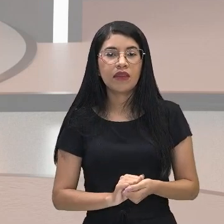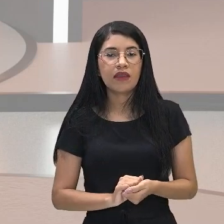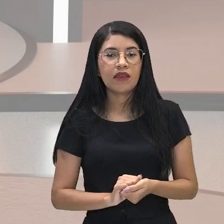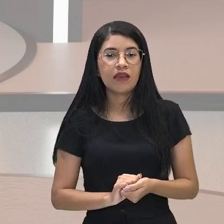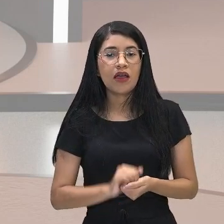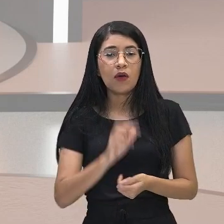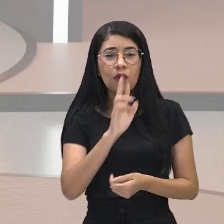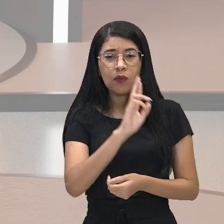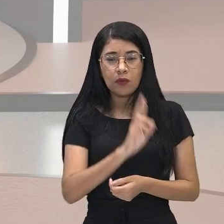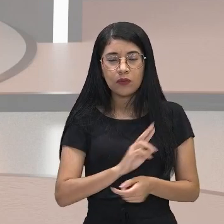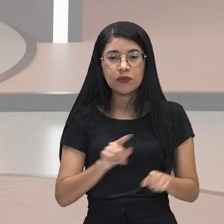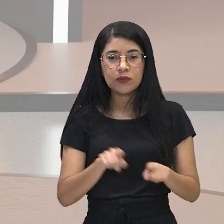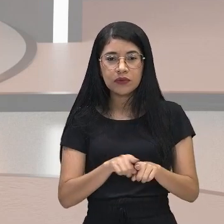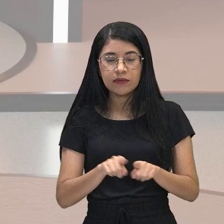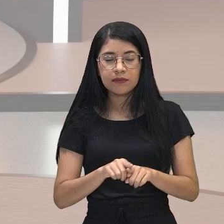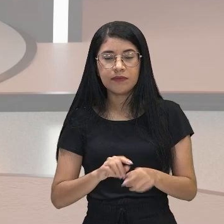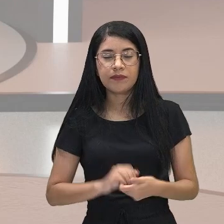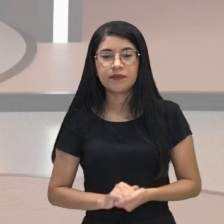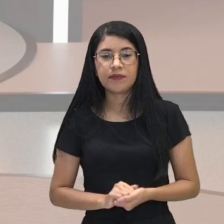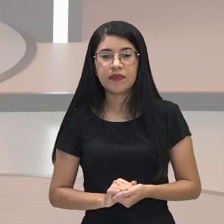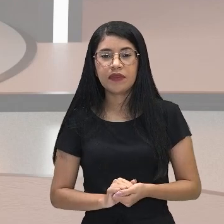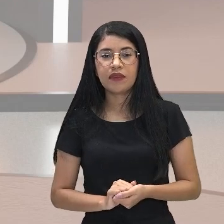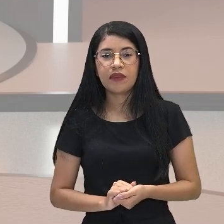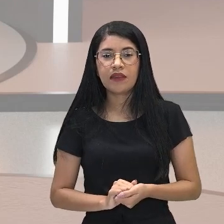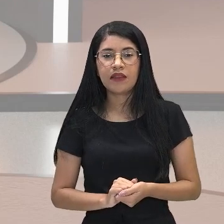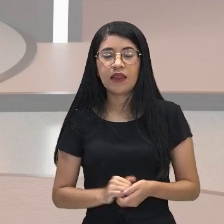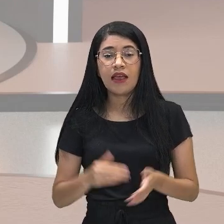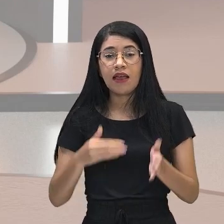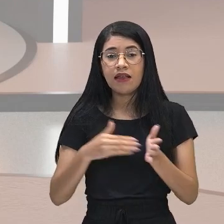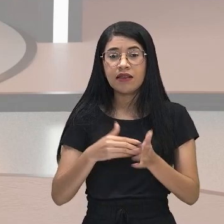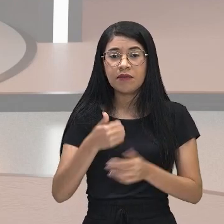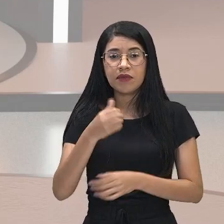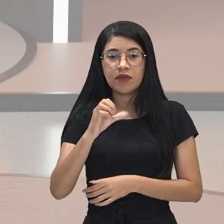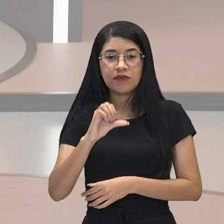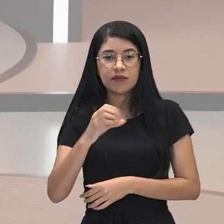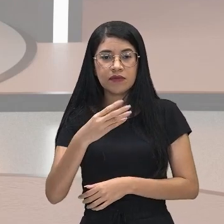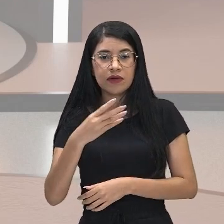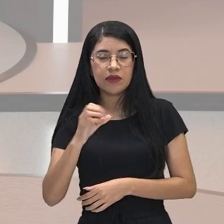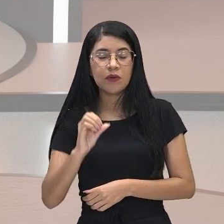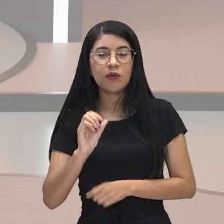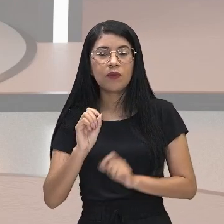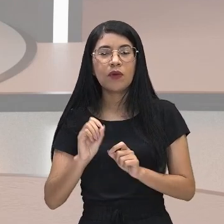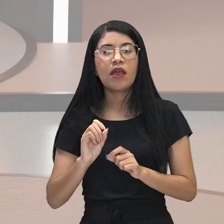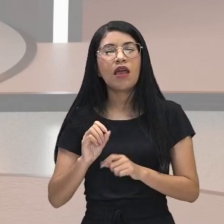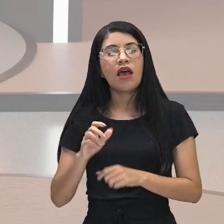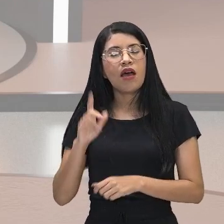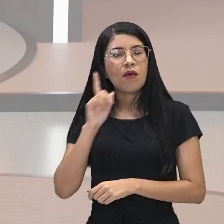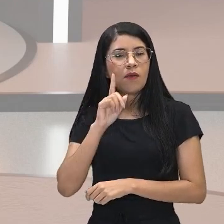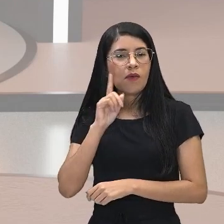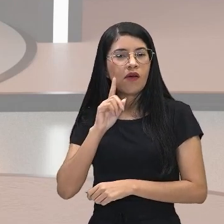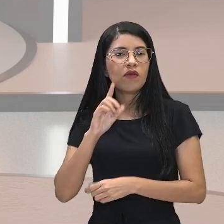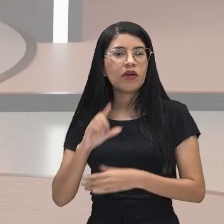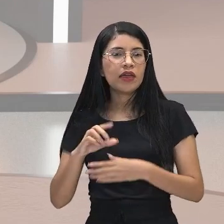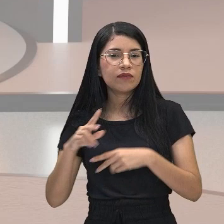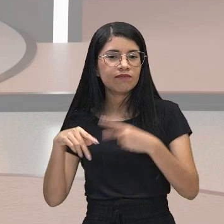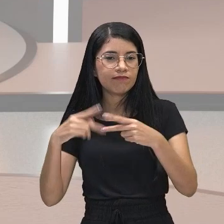soviéticos. O texto fala o seguinte para a gente: até 48, a Alemanha foi administrada por Estados Unidos, França, Inglaterra e